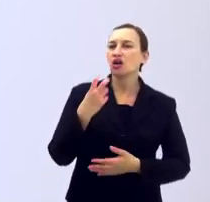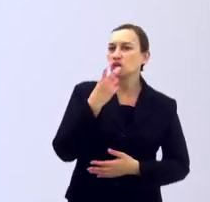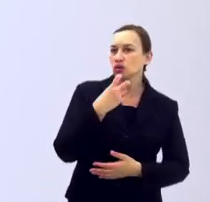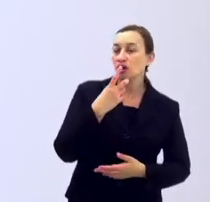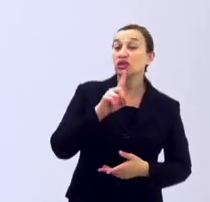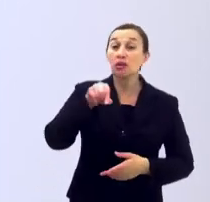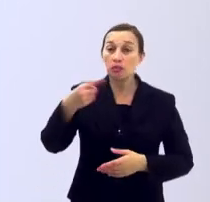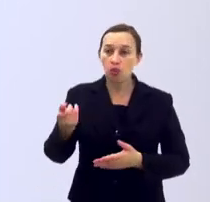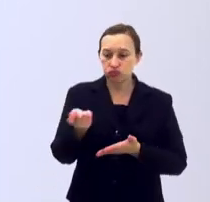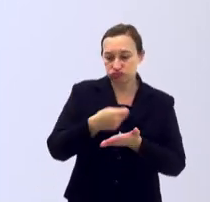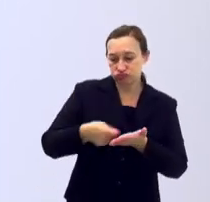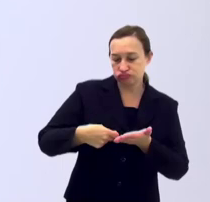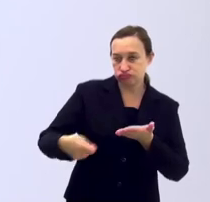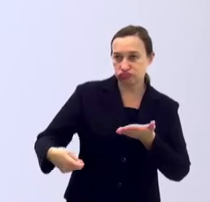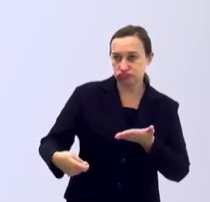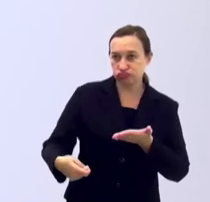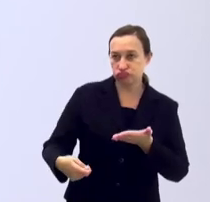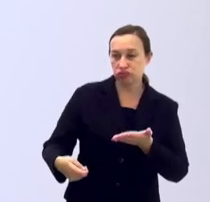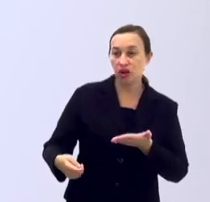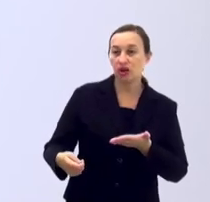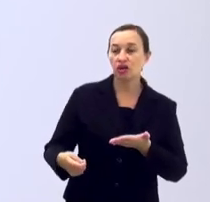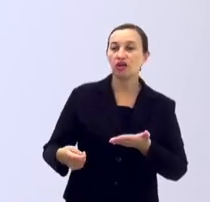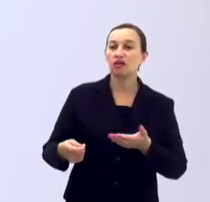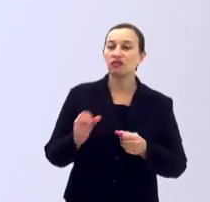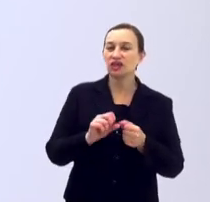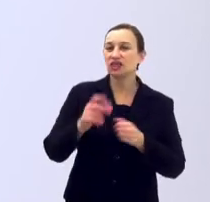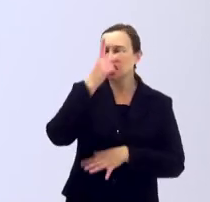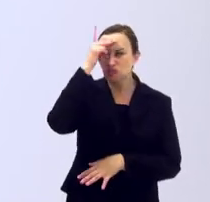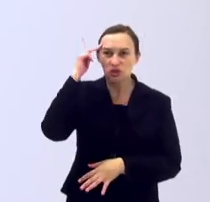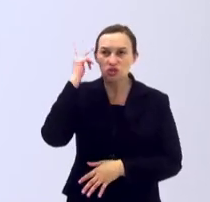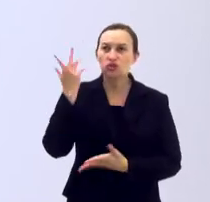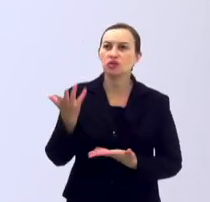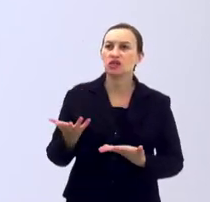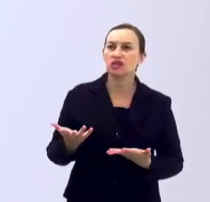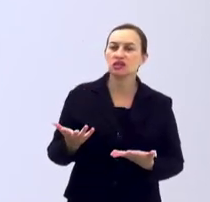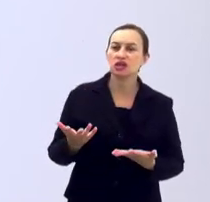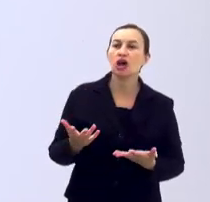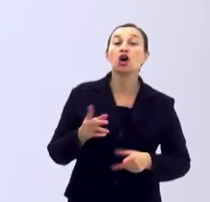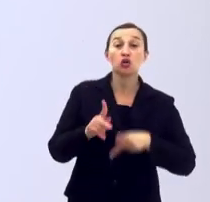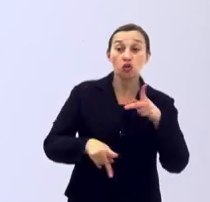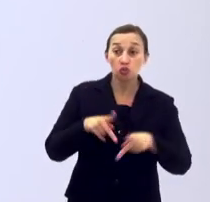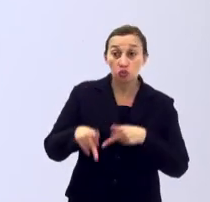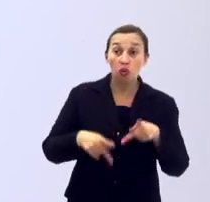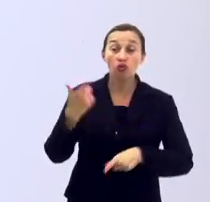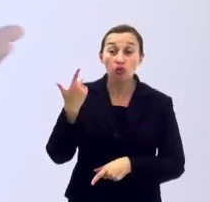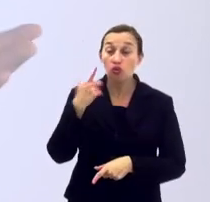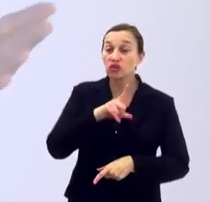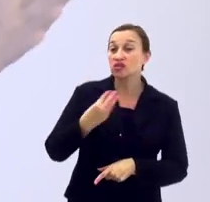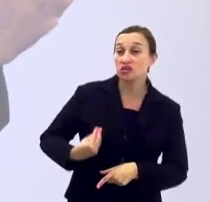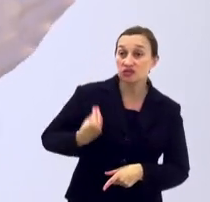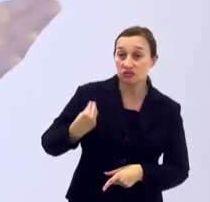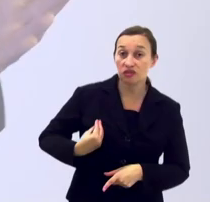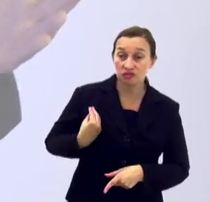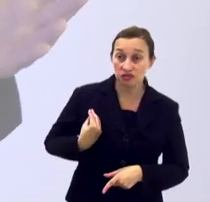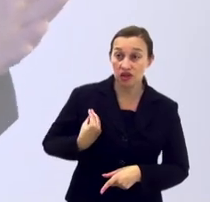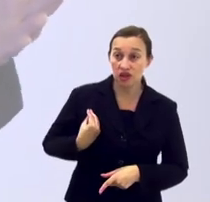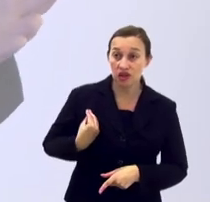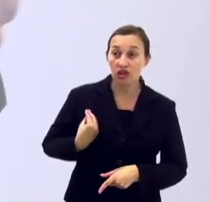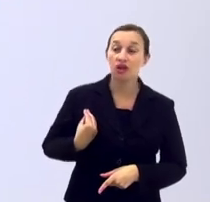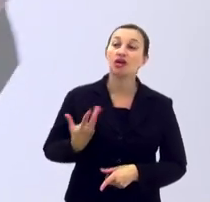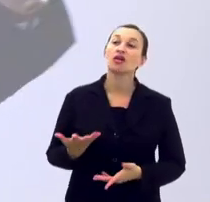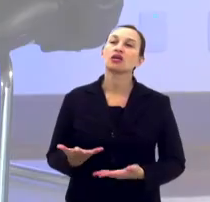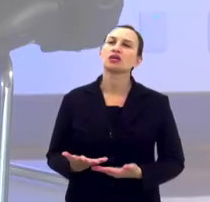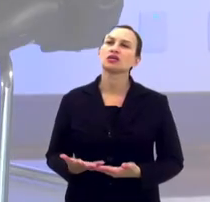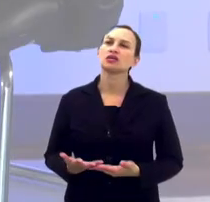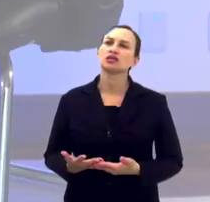escrita, veio trazendo com que as pessoas, veio fazendo com que as pessoas e o povo conseguisse sobreviver, o único povo